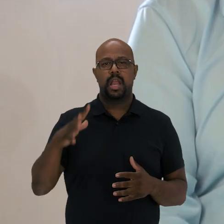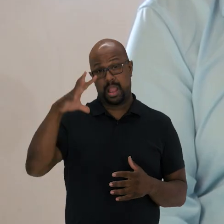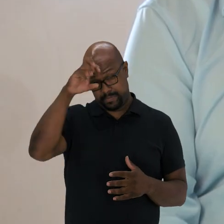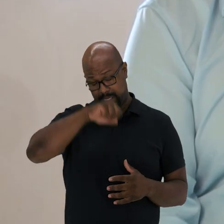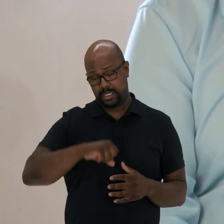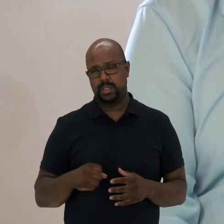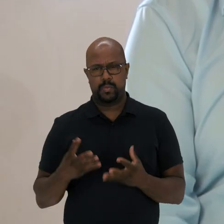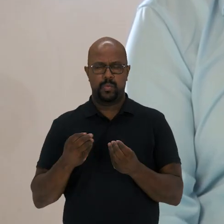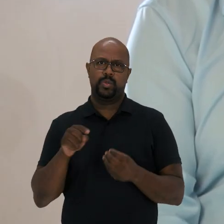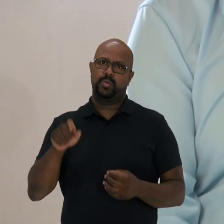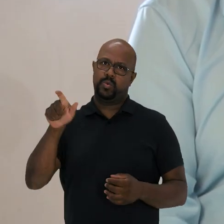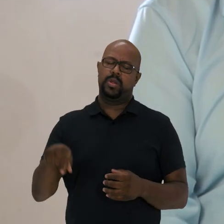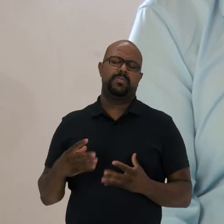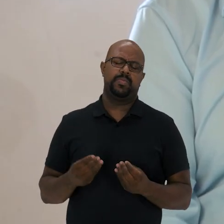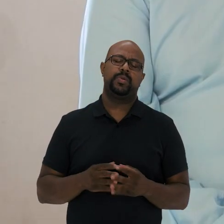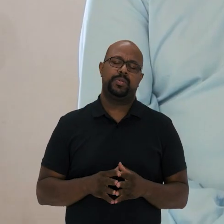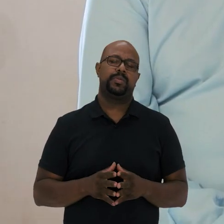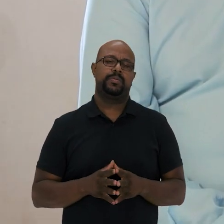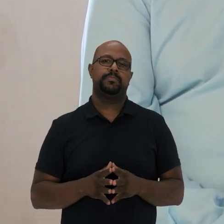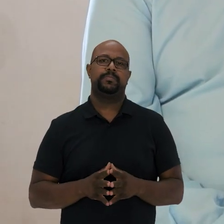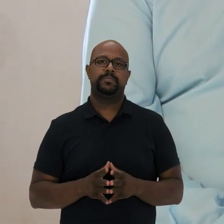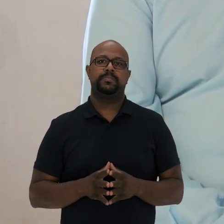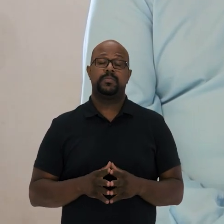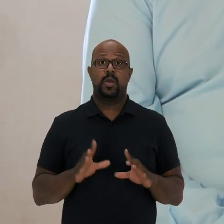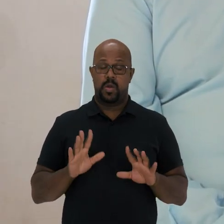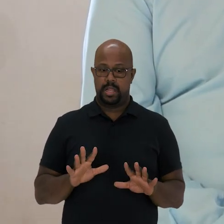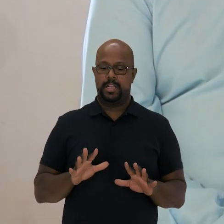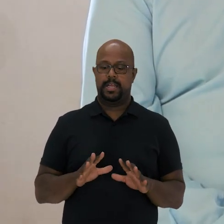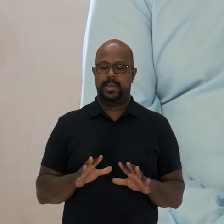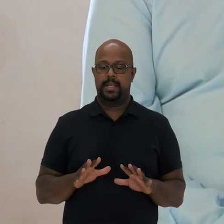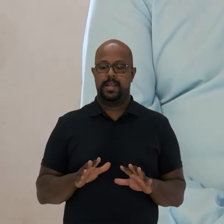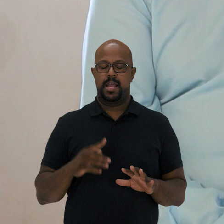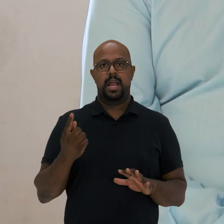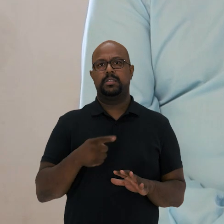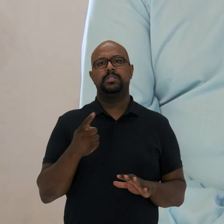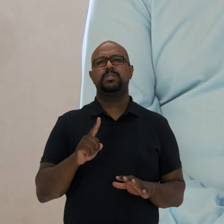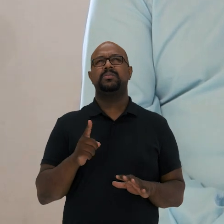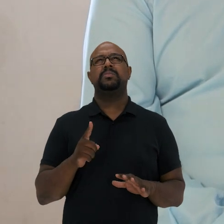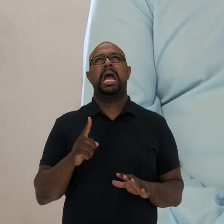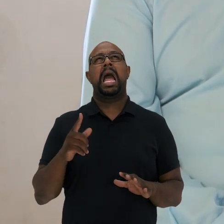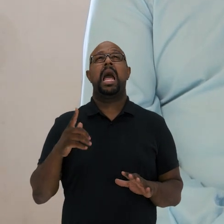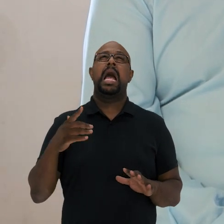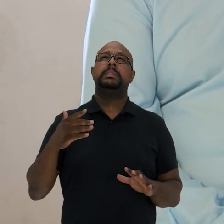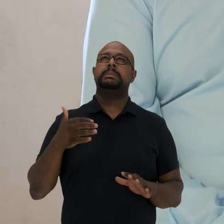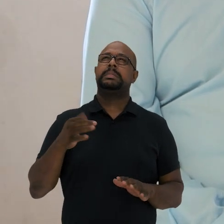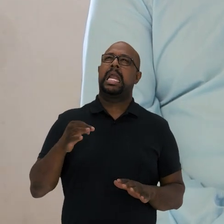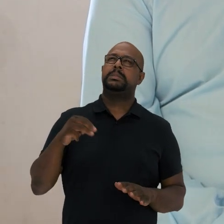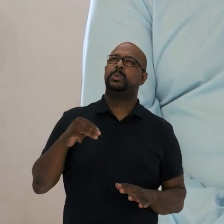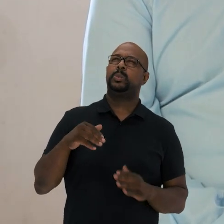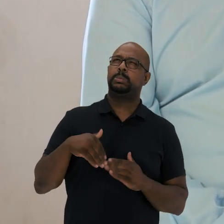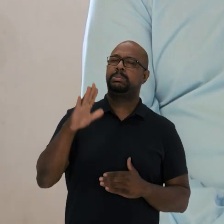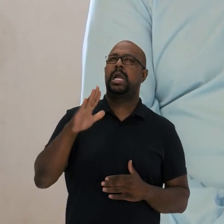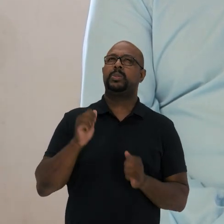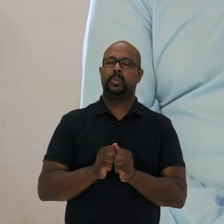gente aprendeu muito com ele, muito. Olha, a gente não ficava 10 minutos